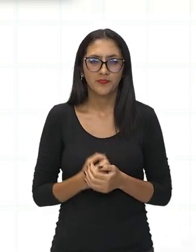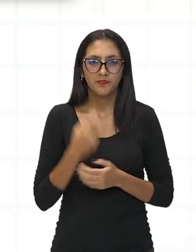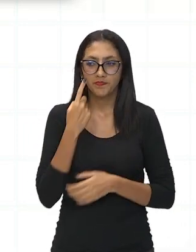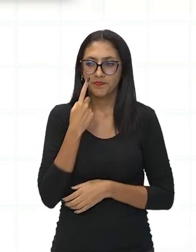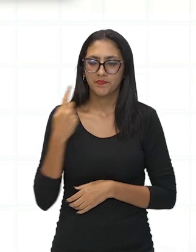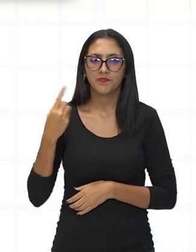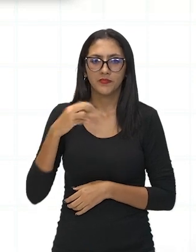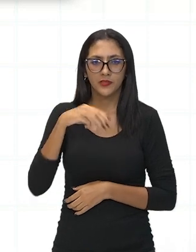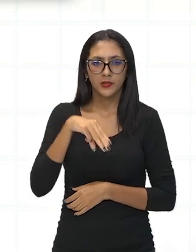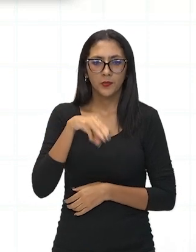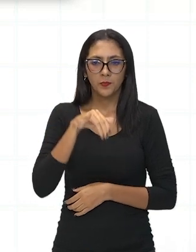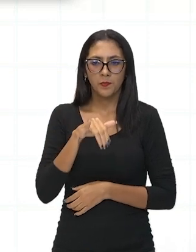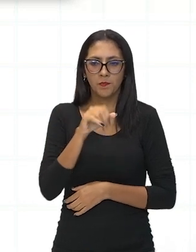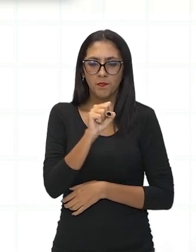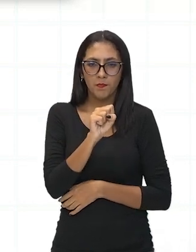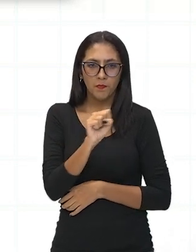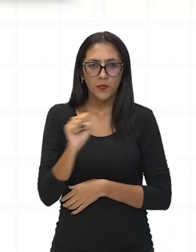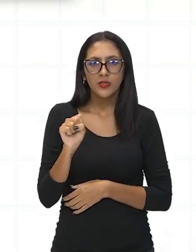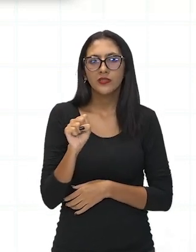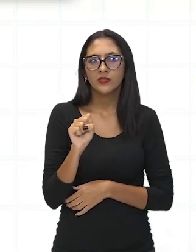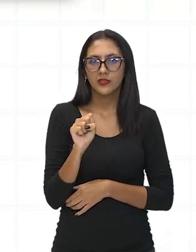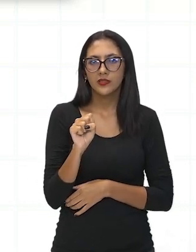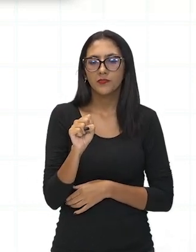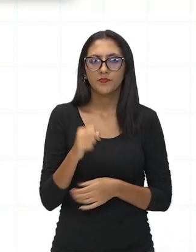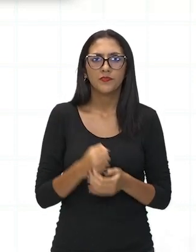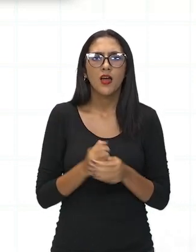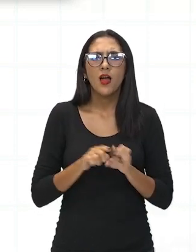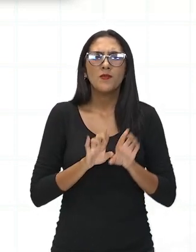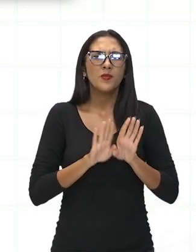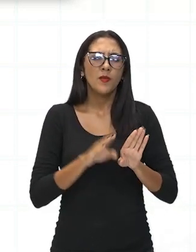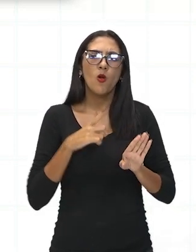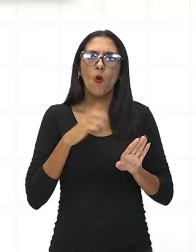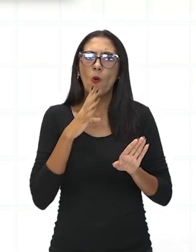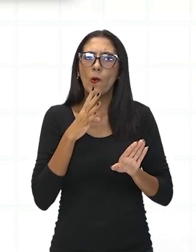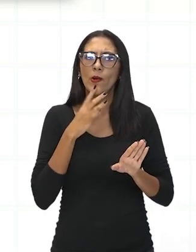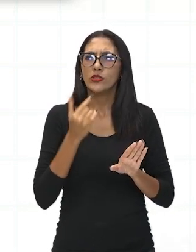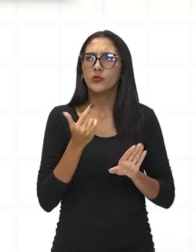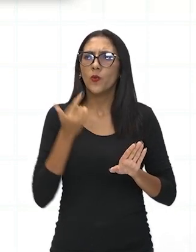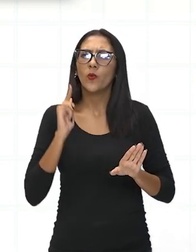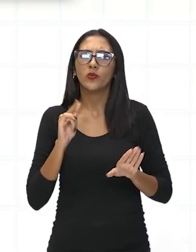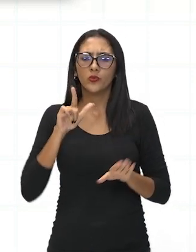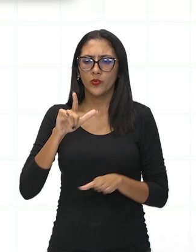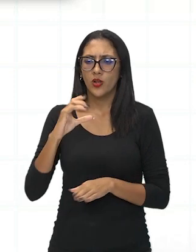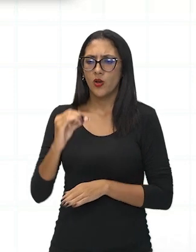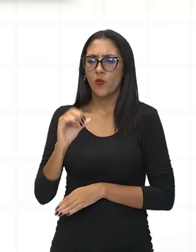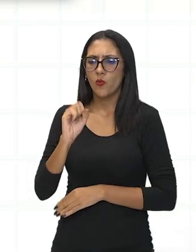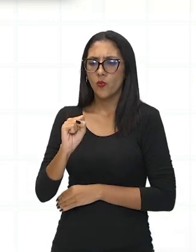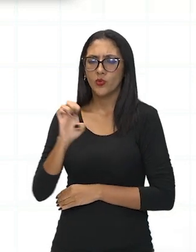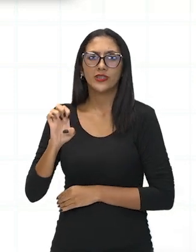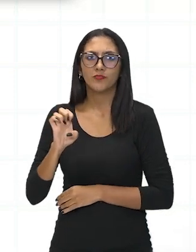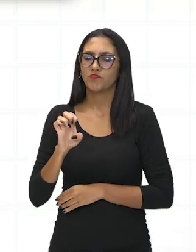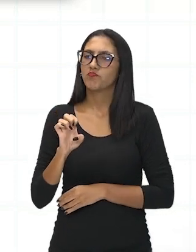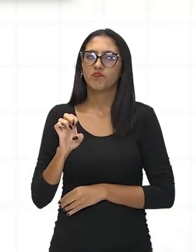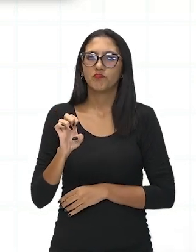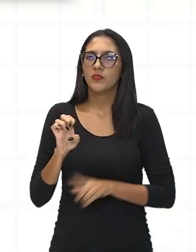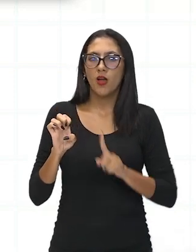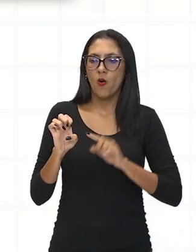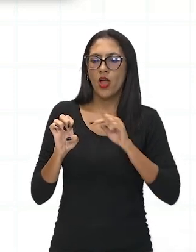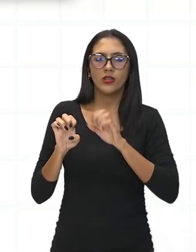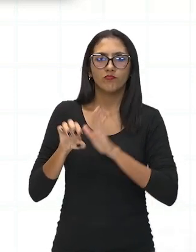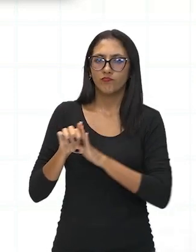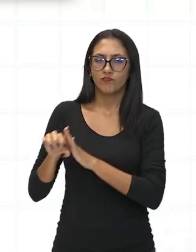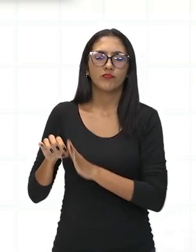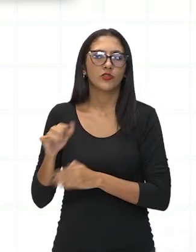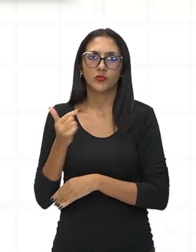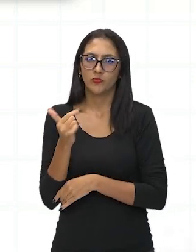miss, miss, miss. Ah, mas tem o verbo lose, que é perder, mas aqui você não vai usar o verbo lose,